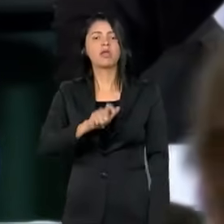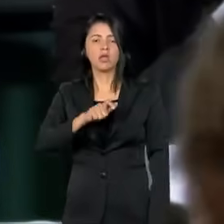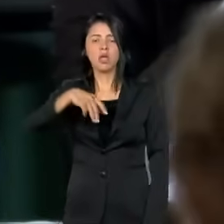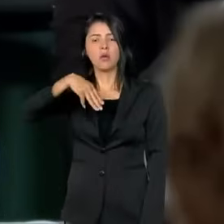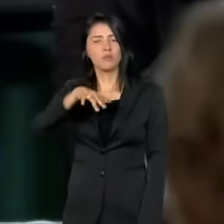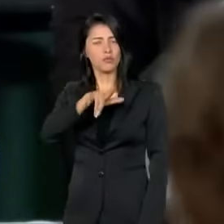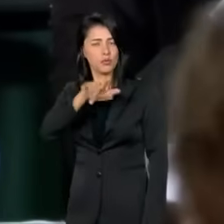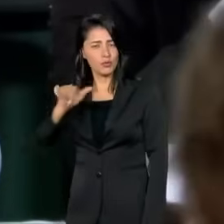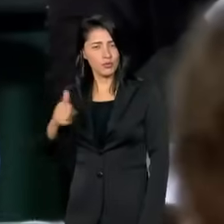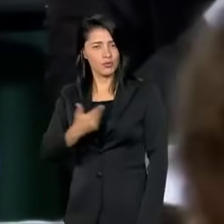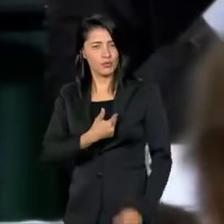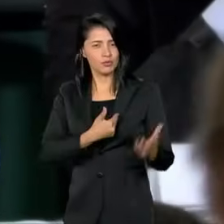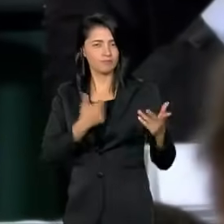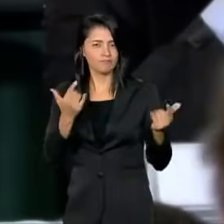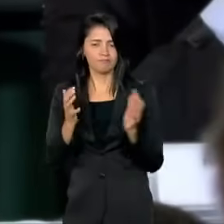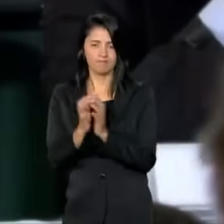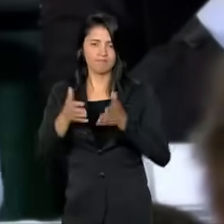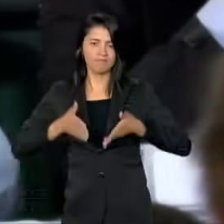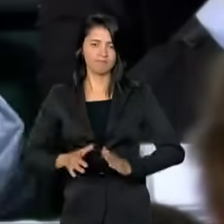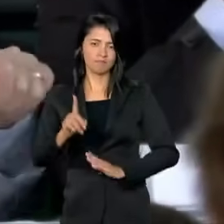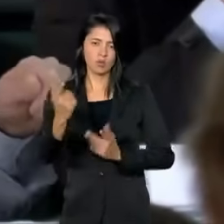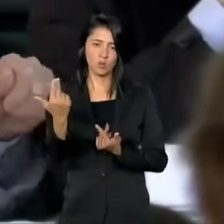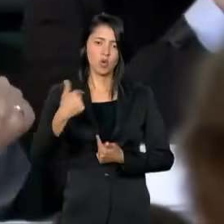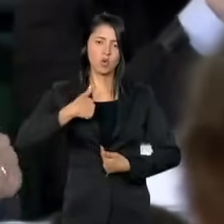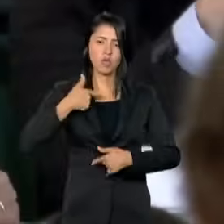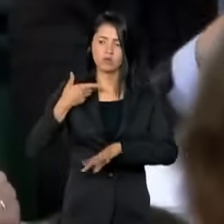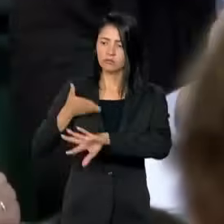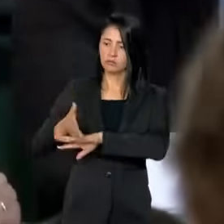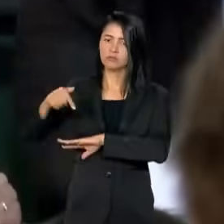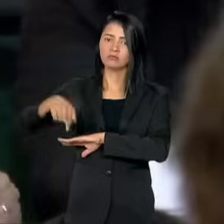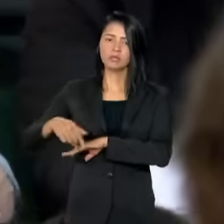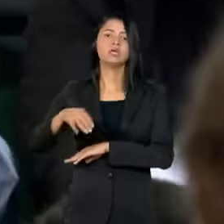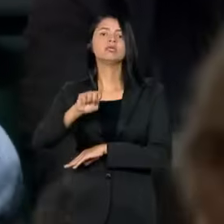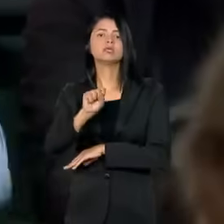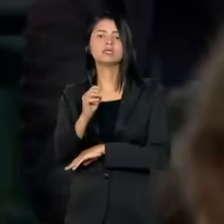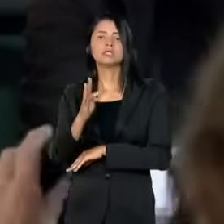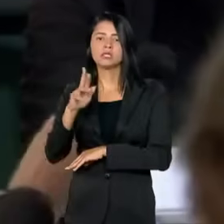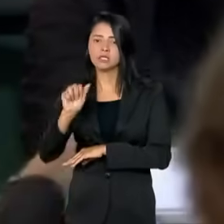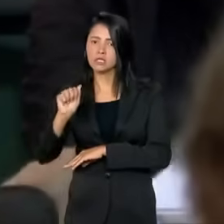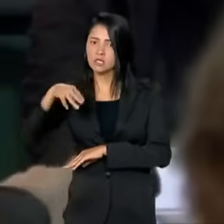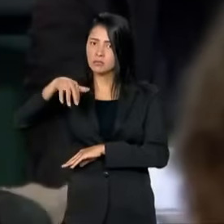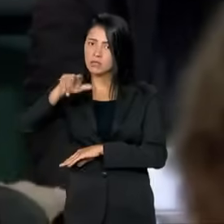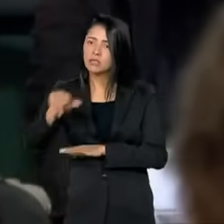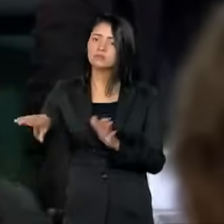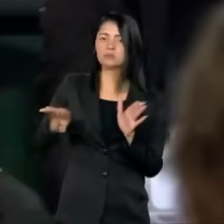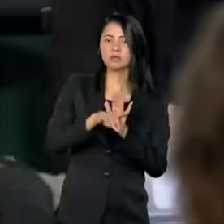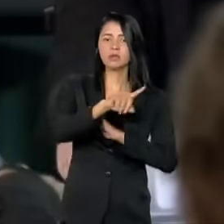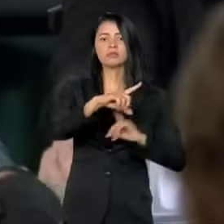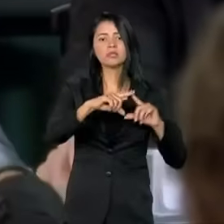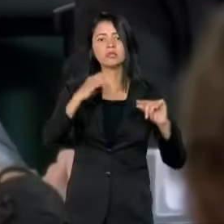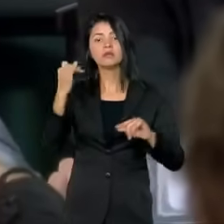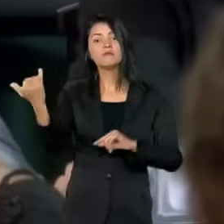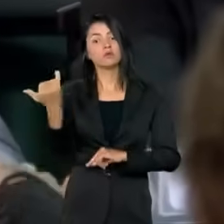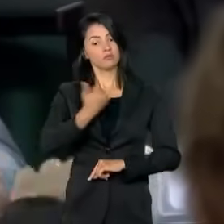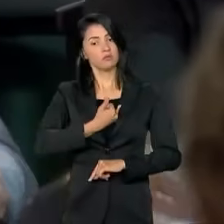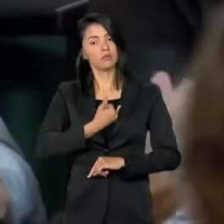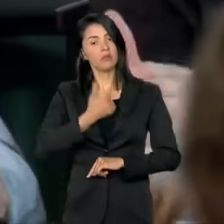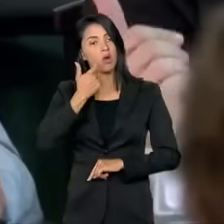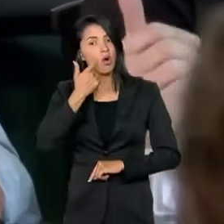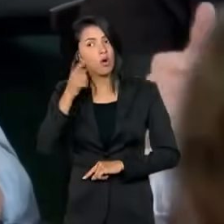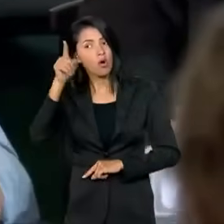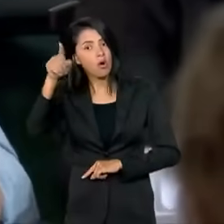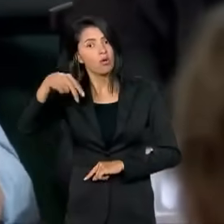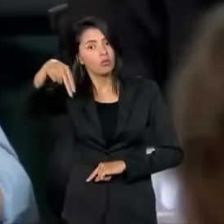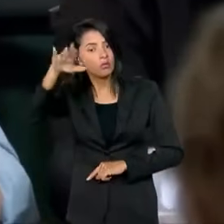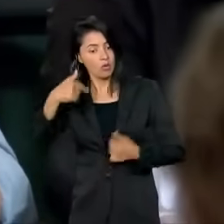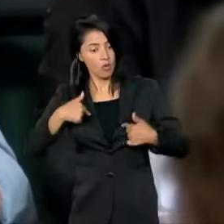um pernambucano como eu, que estava aqui em Santa Maria e chegou em Brasília para me dizer: presidente, um